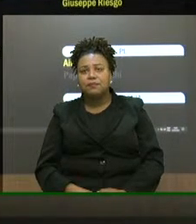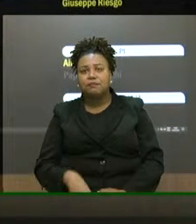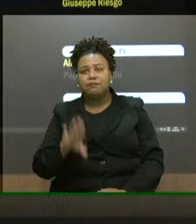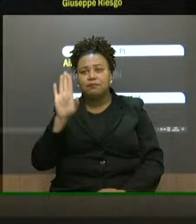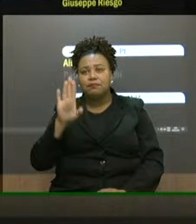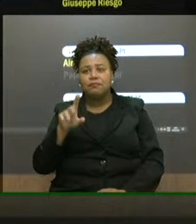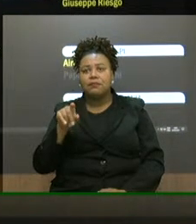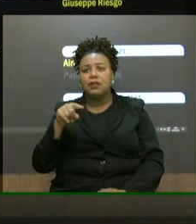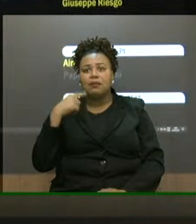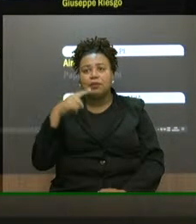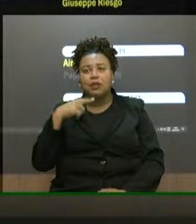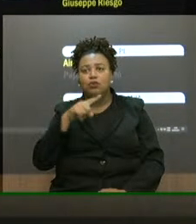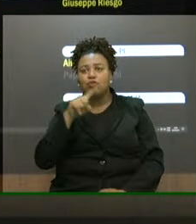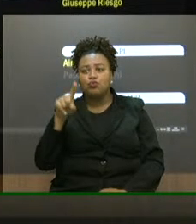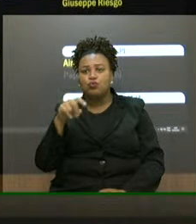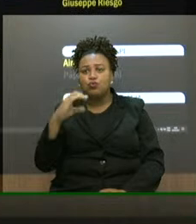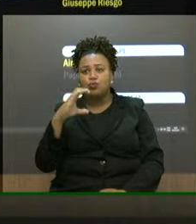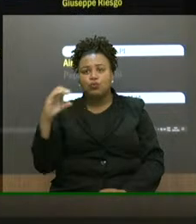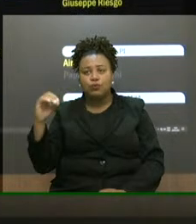Tenente Coronel Zucco.